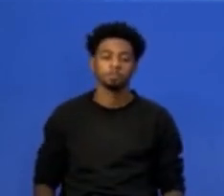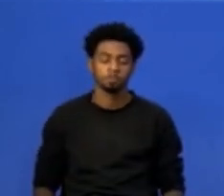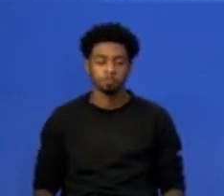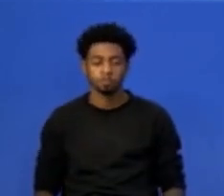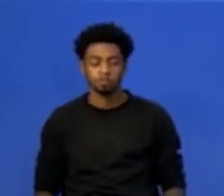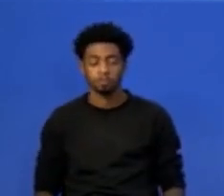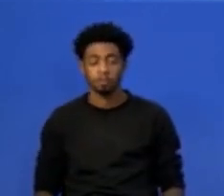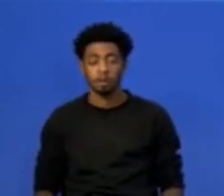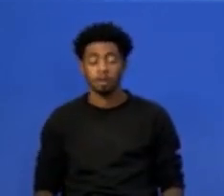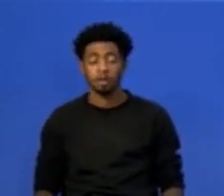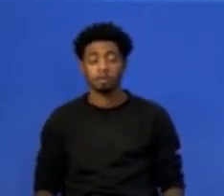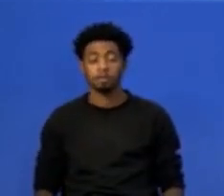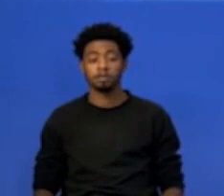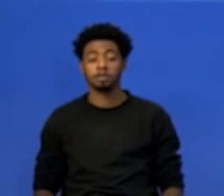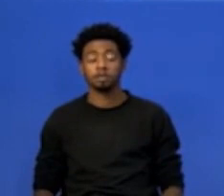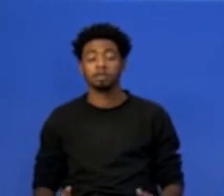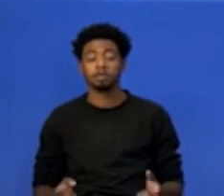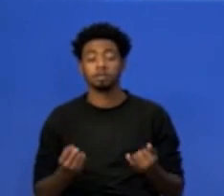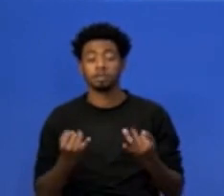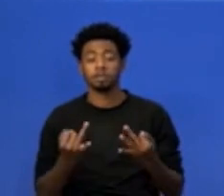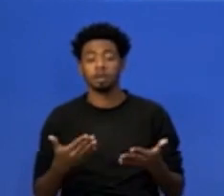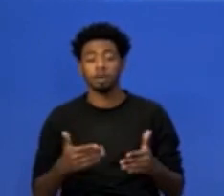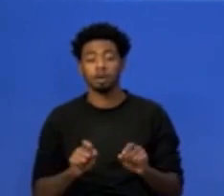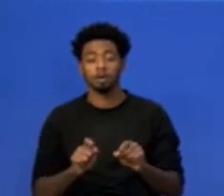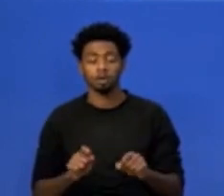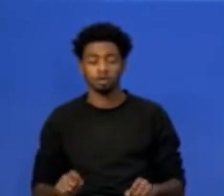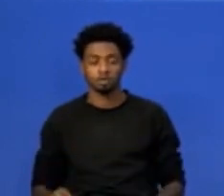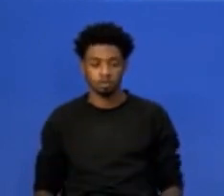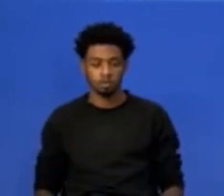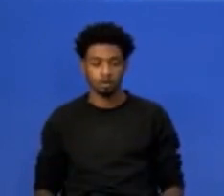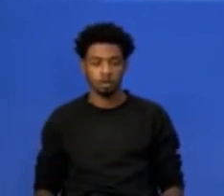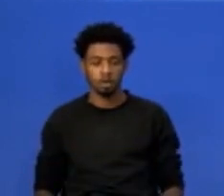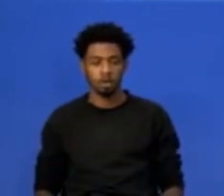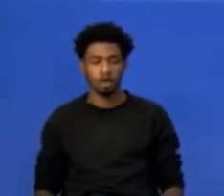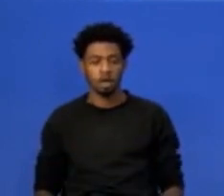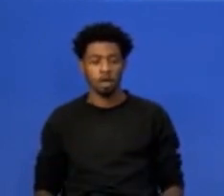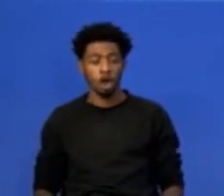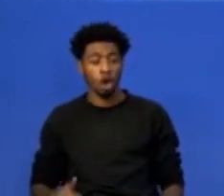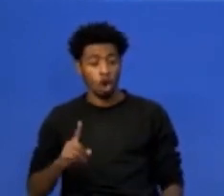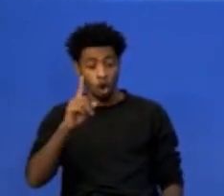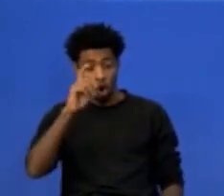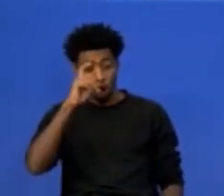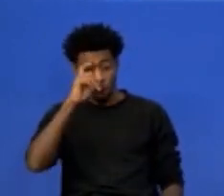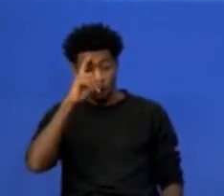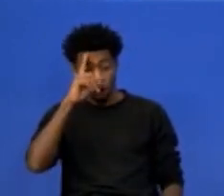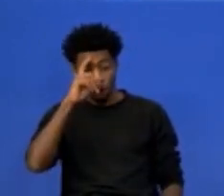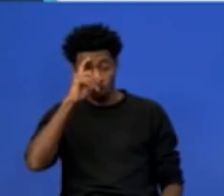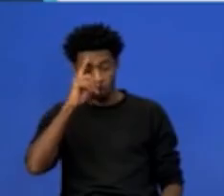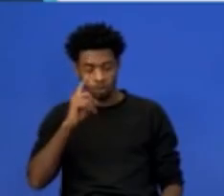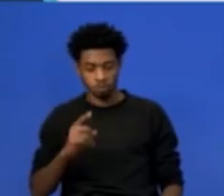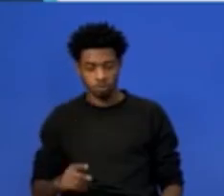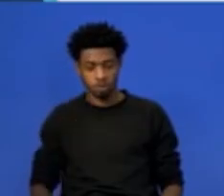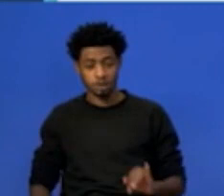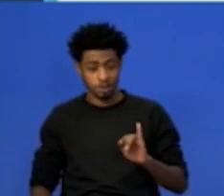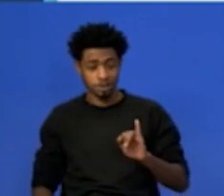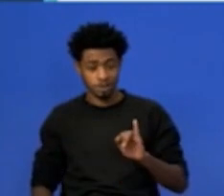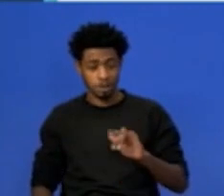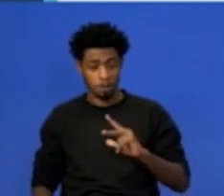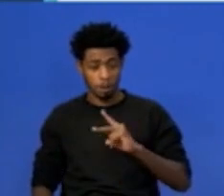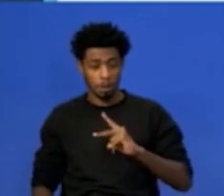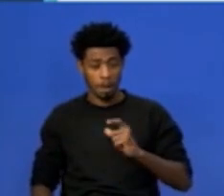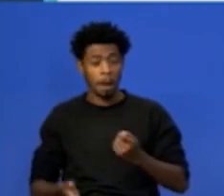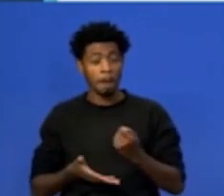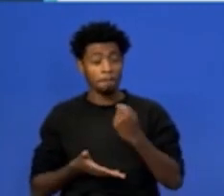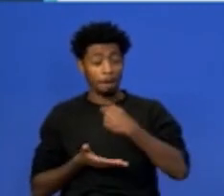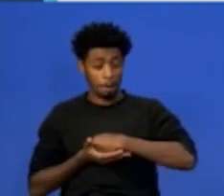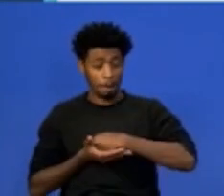Agora nós vamos falar sobre as garantias que são oferecidas também pelos planos de saúde, segundo